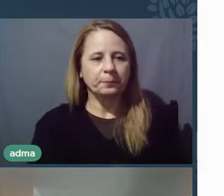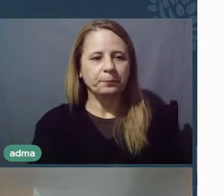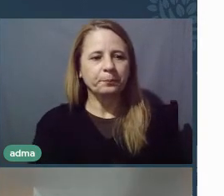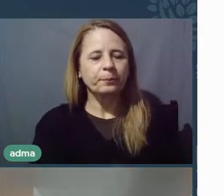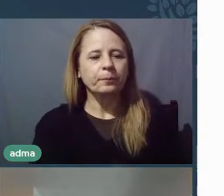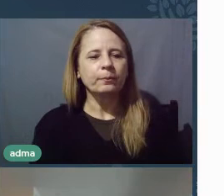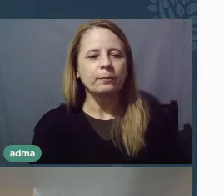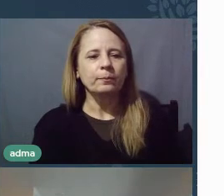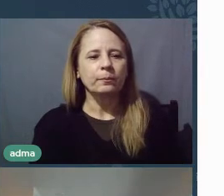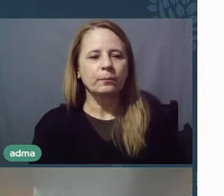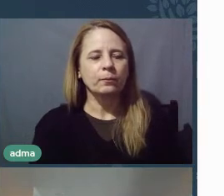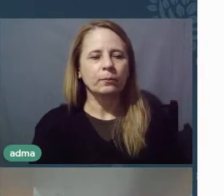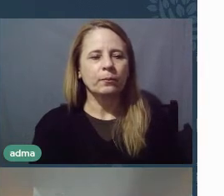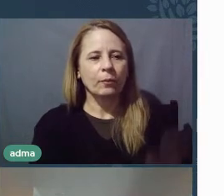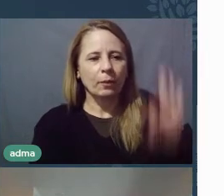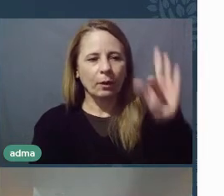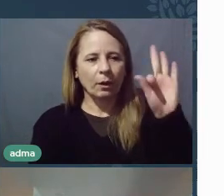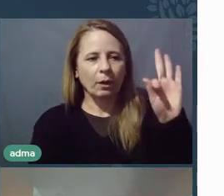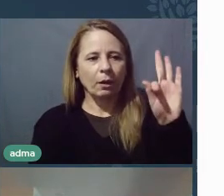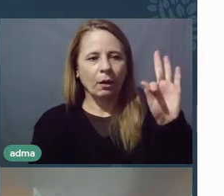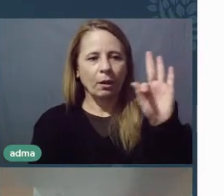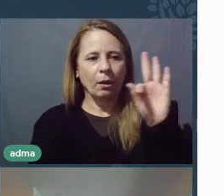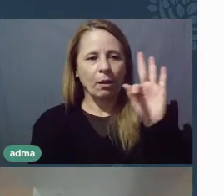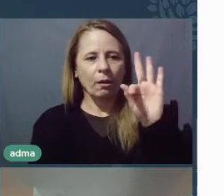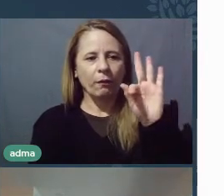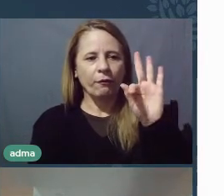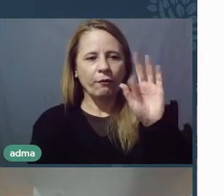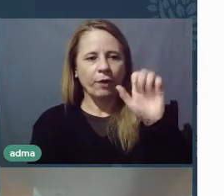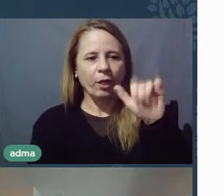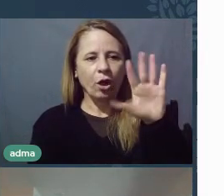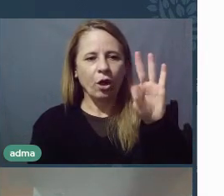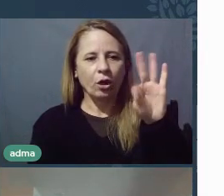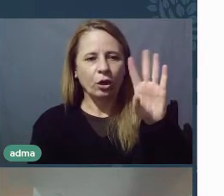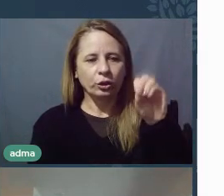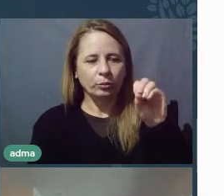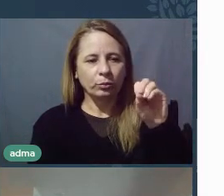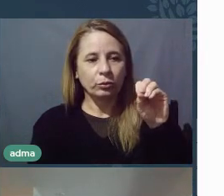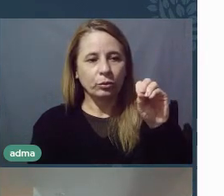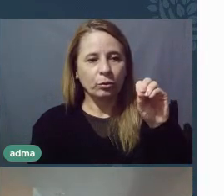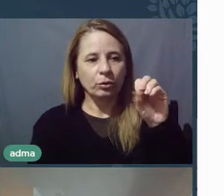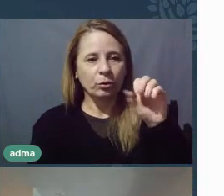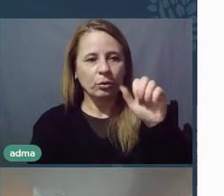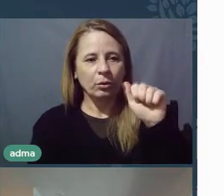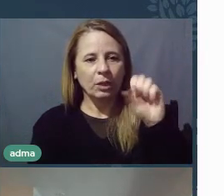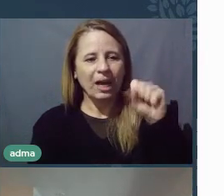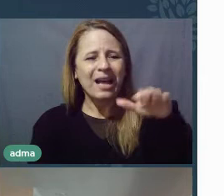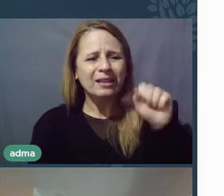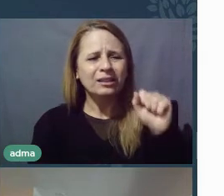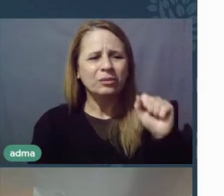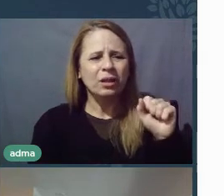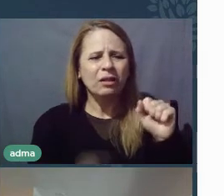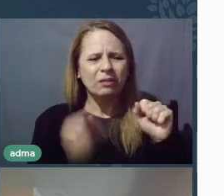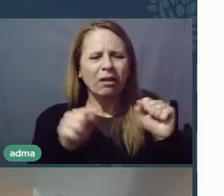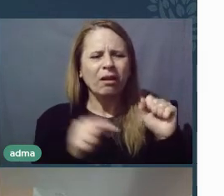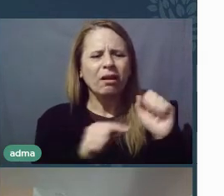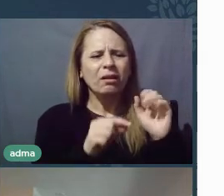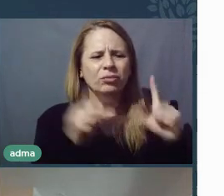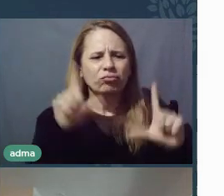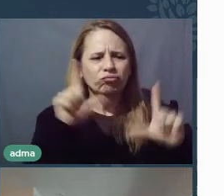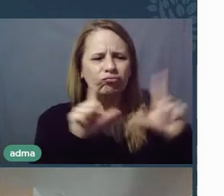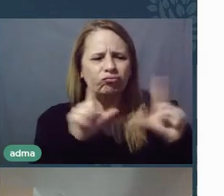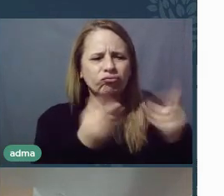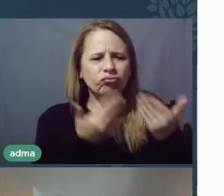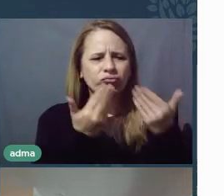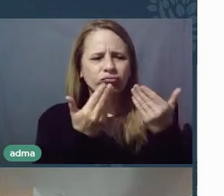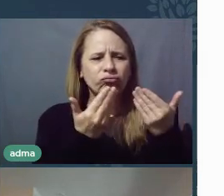Bom, o fenótipo, se nós olharmos o fenótipo asma-obesidade, nós entendemos esse gráfico diz o seguinte: quanto